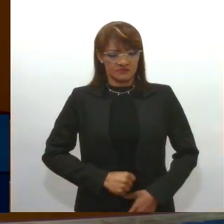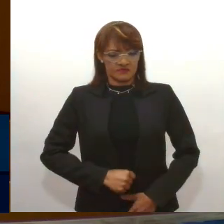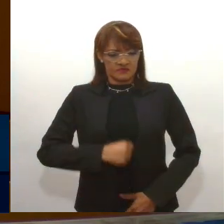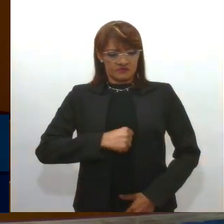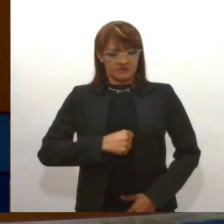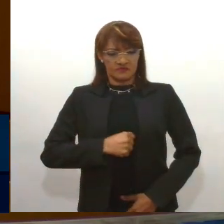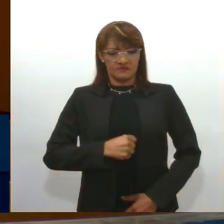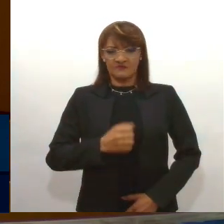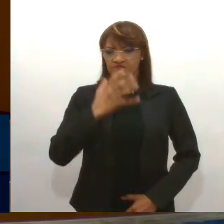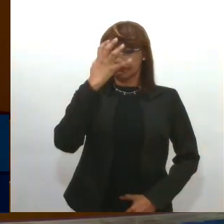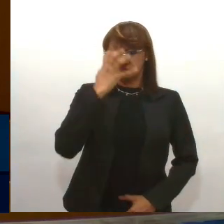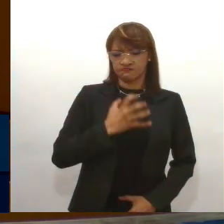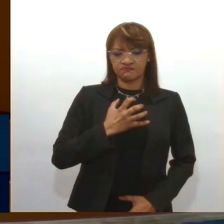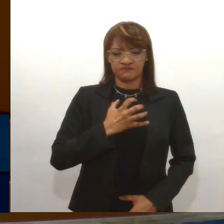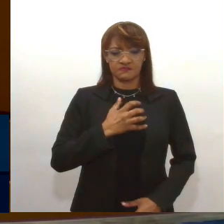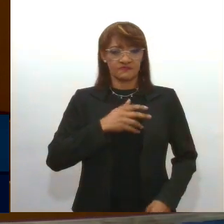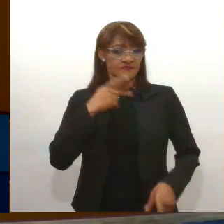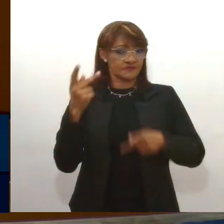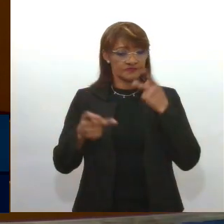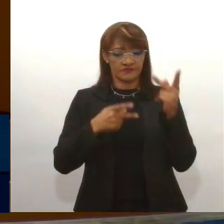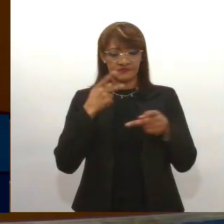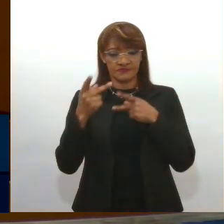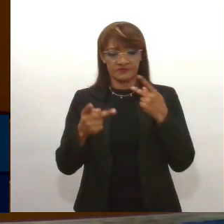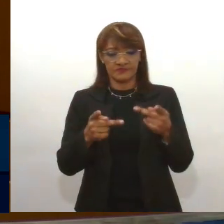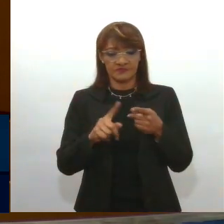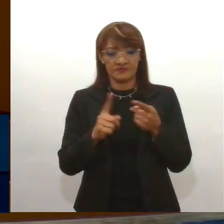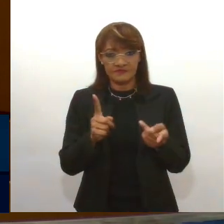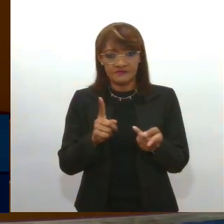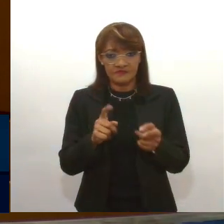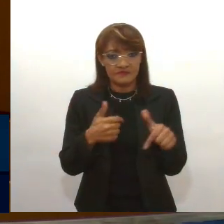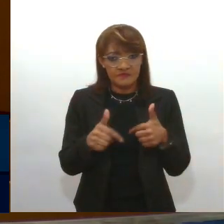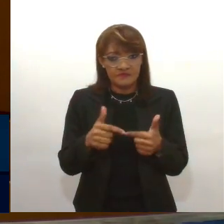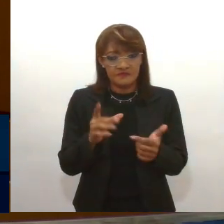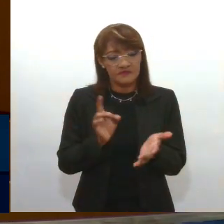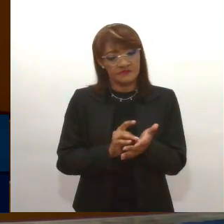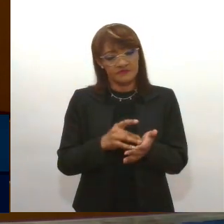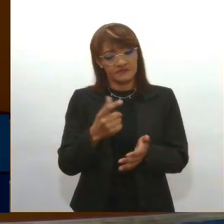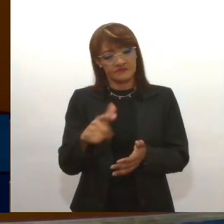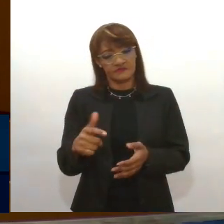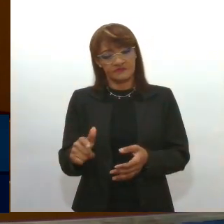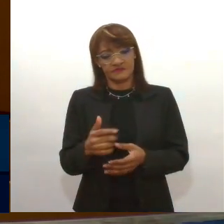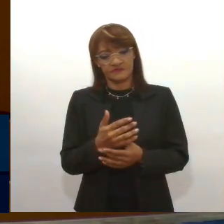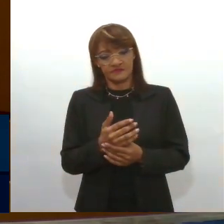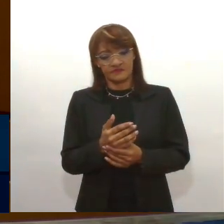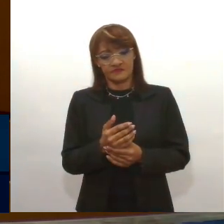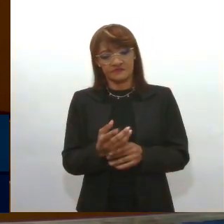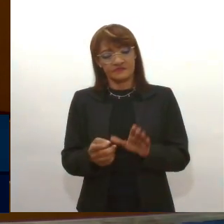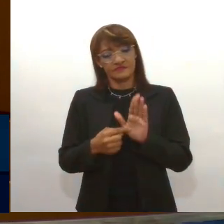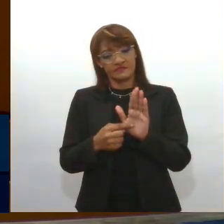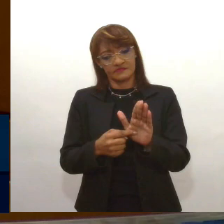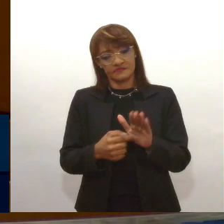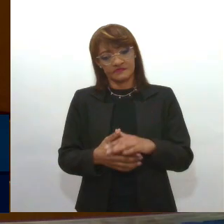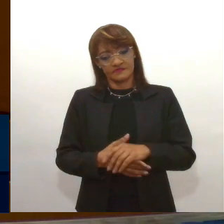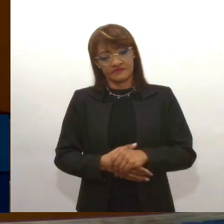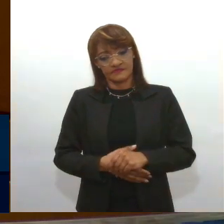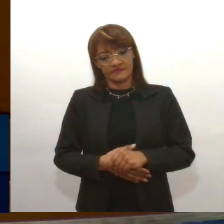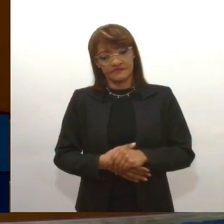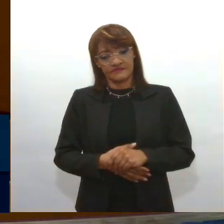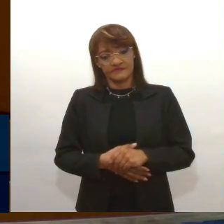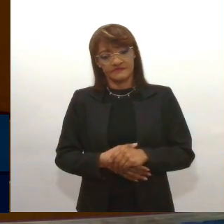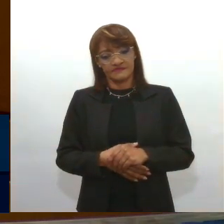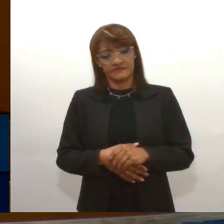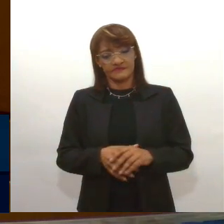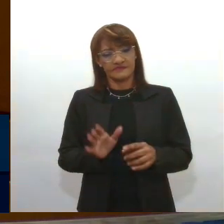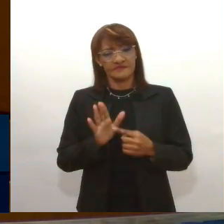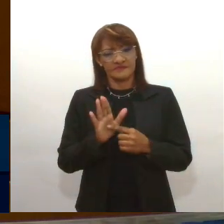mas pouco de concreto tem por se para se apresentar e traz um pouco de uma obscuridade e um tiro um